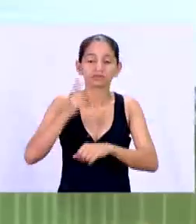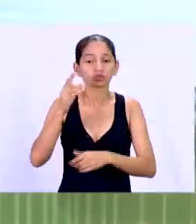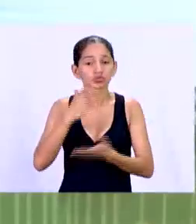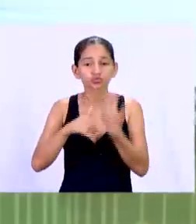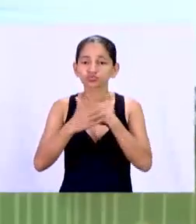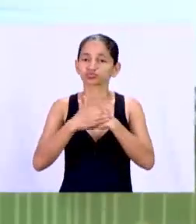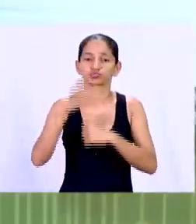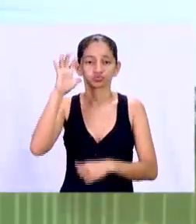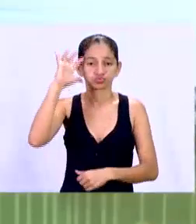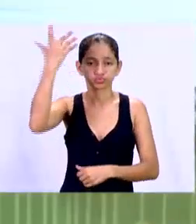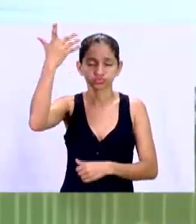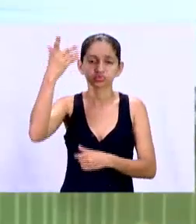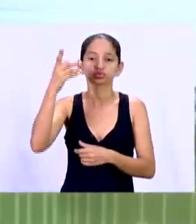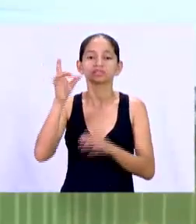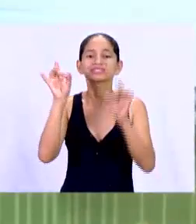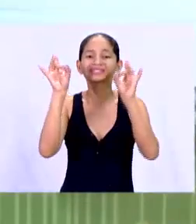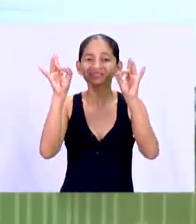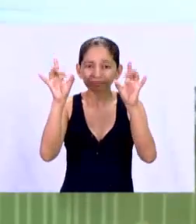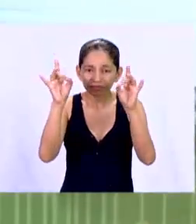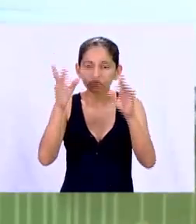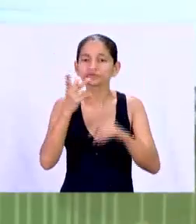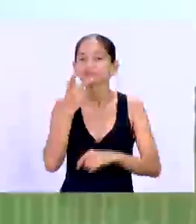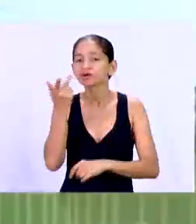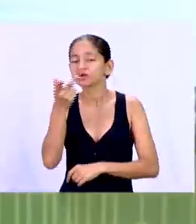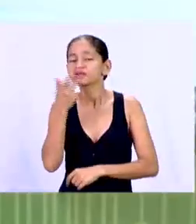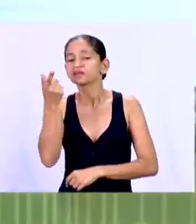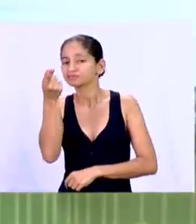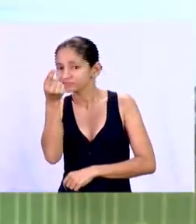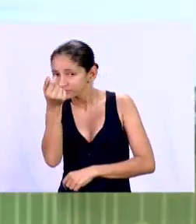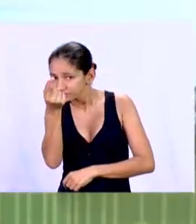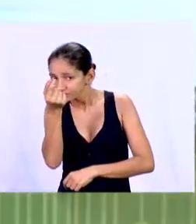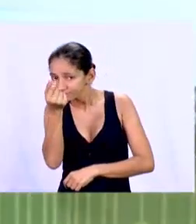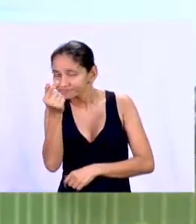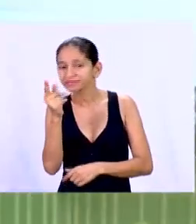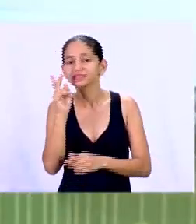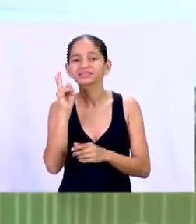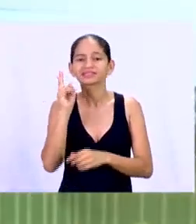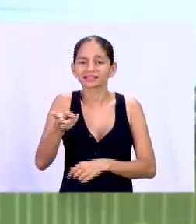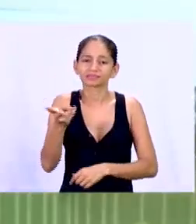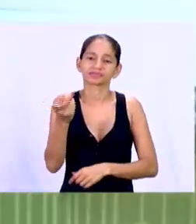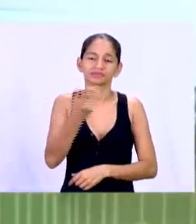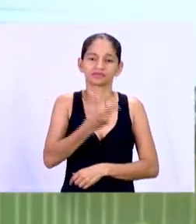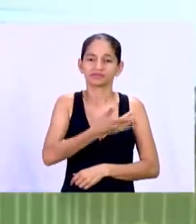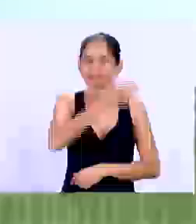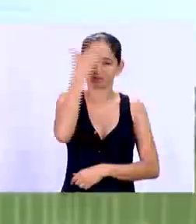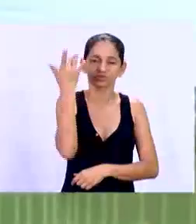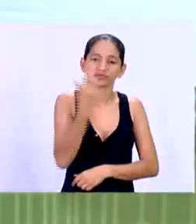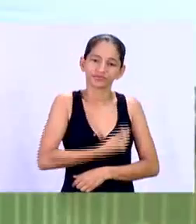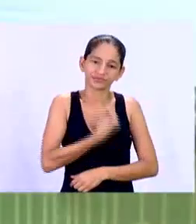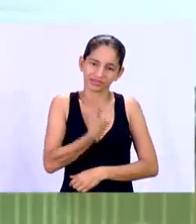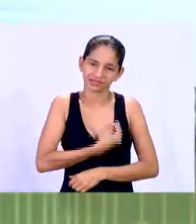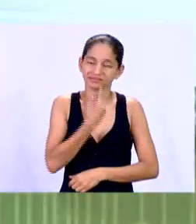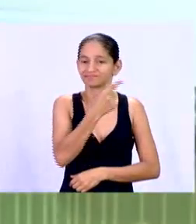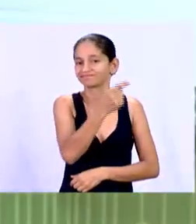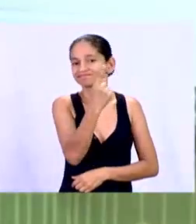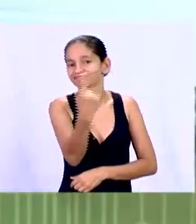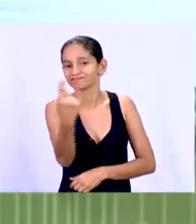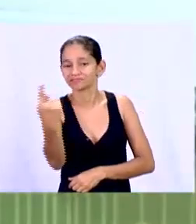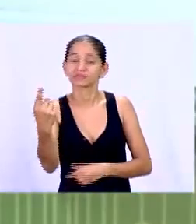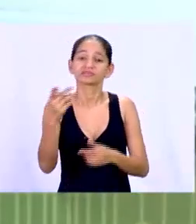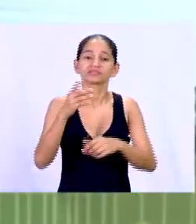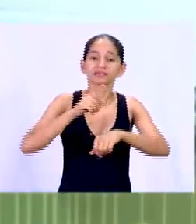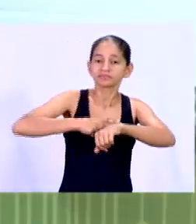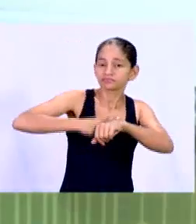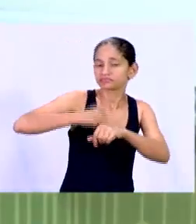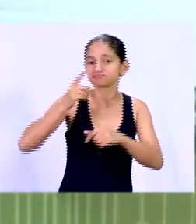dentro de uma empresa, especialmente no que diz respeito às finanças, vão impactar na vida das pessoas. Então, vocês vão estar o